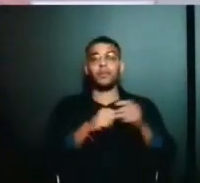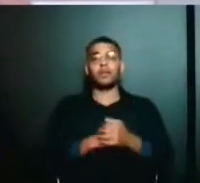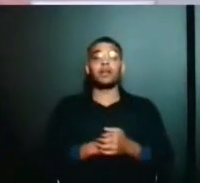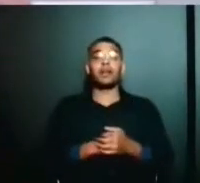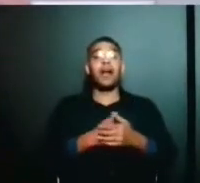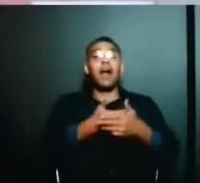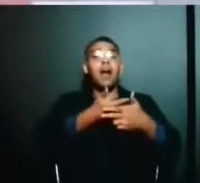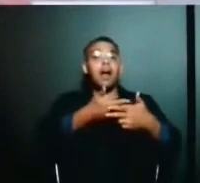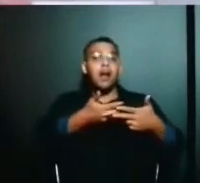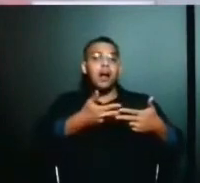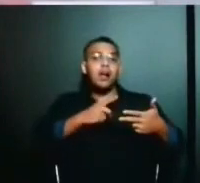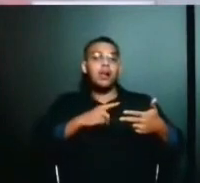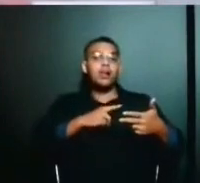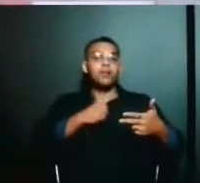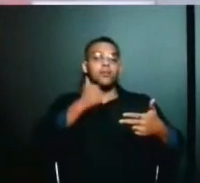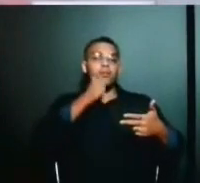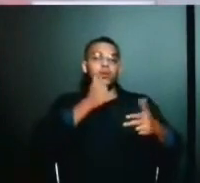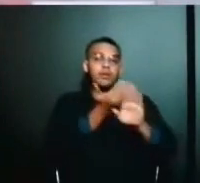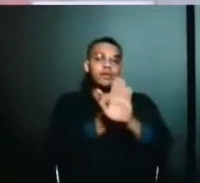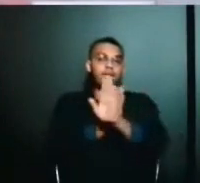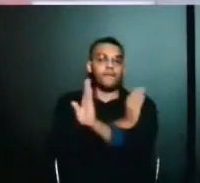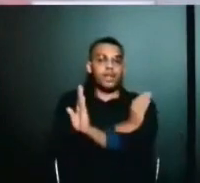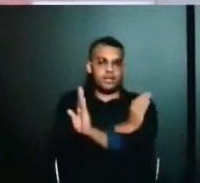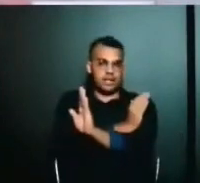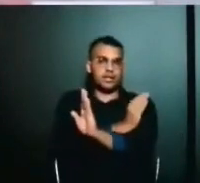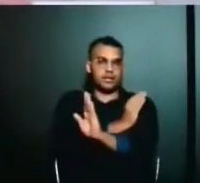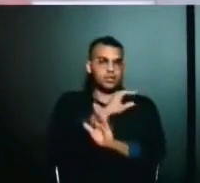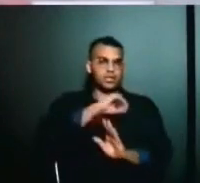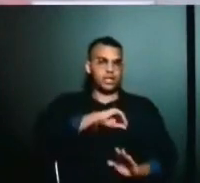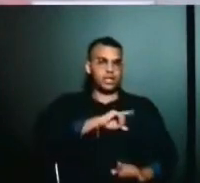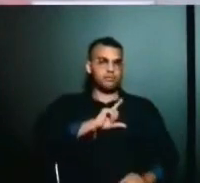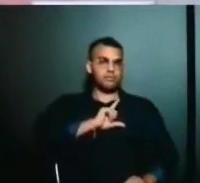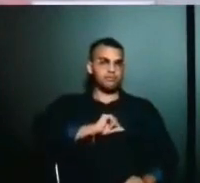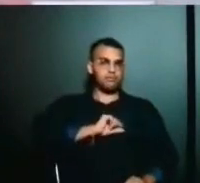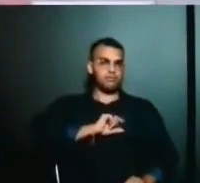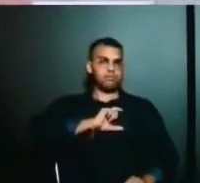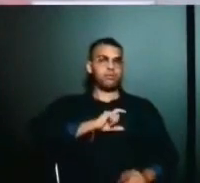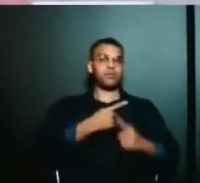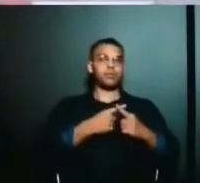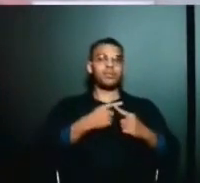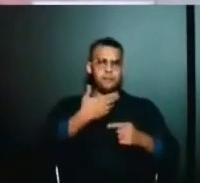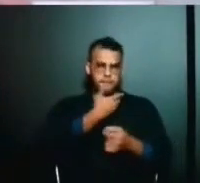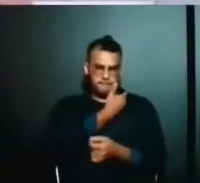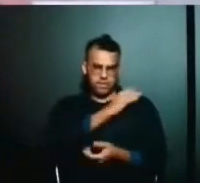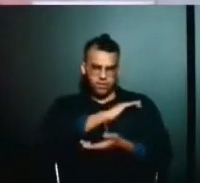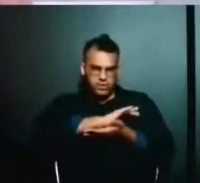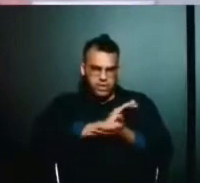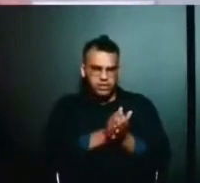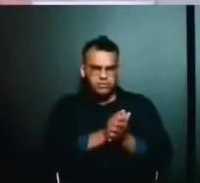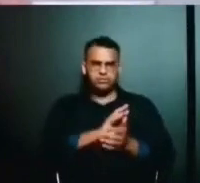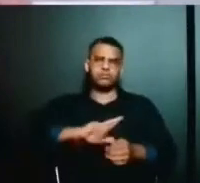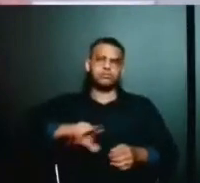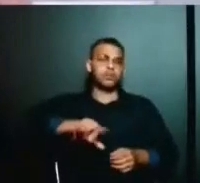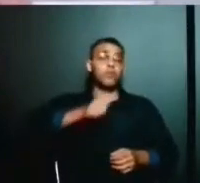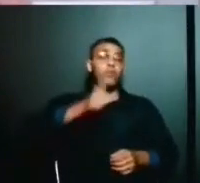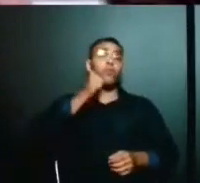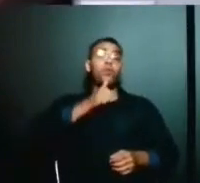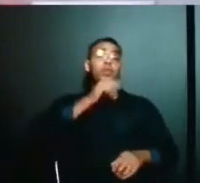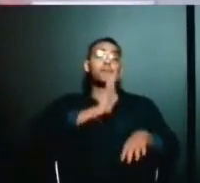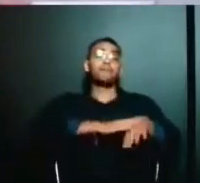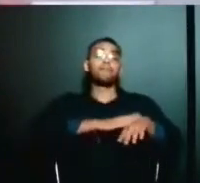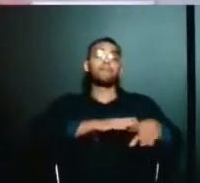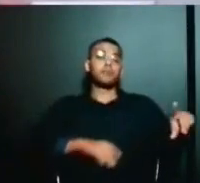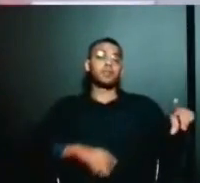que afastam a mulher do melhor salário não são o preconceito do empregador, mas as escolhas que a mulher faz.